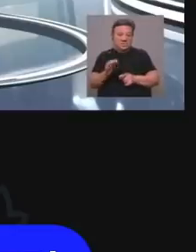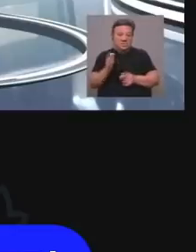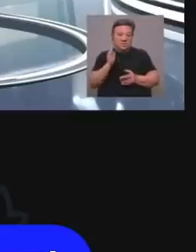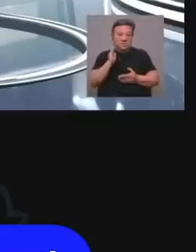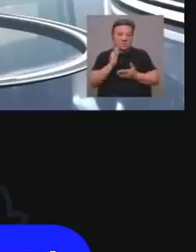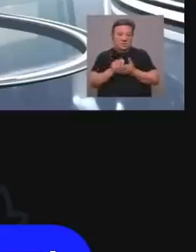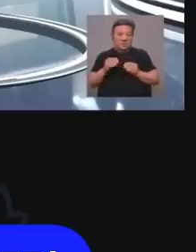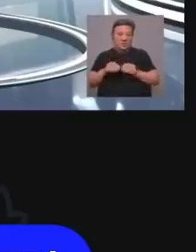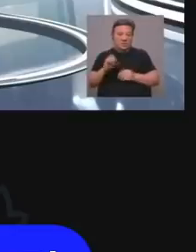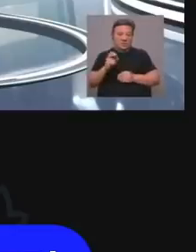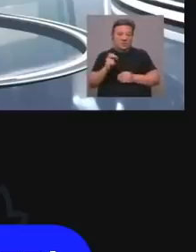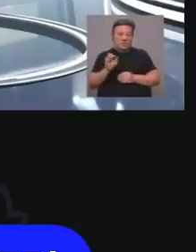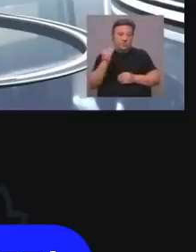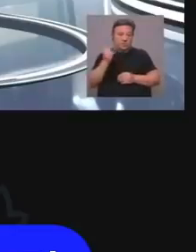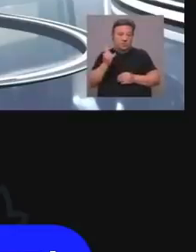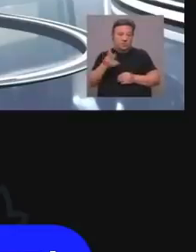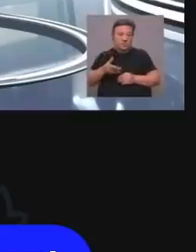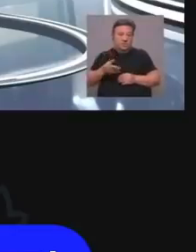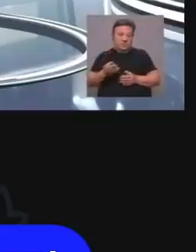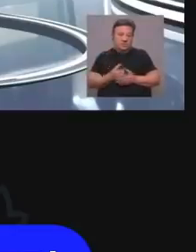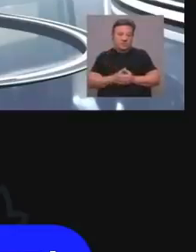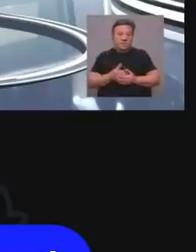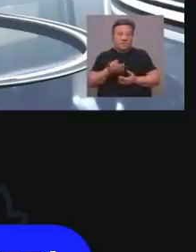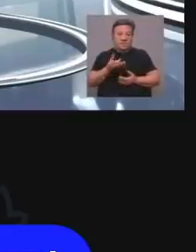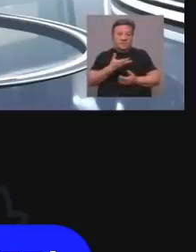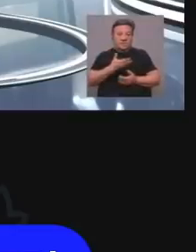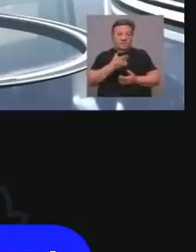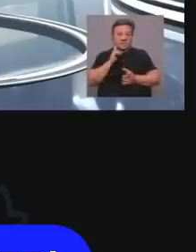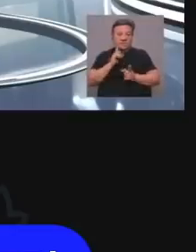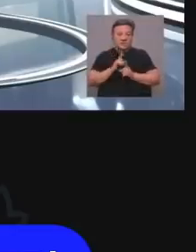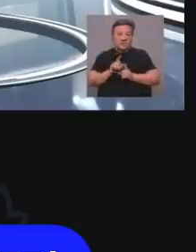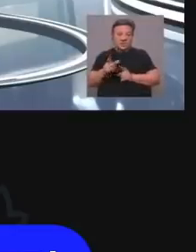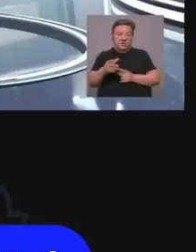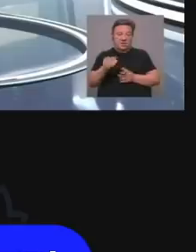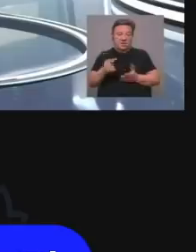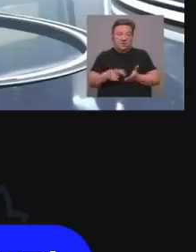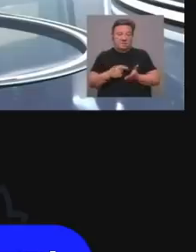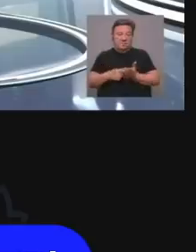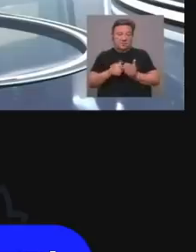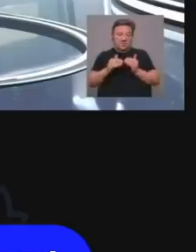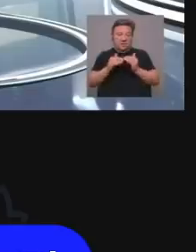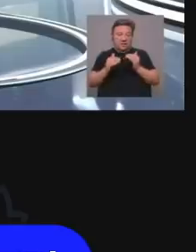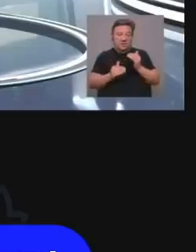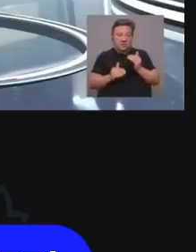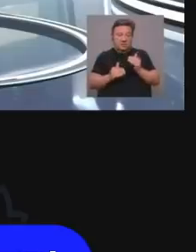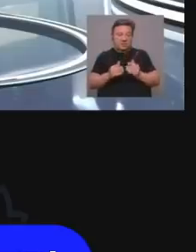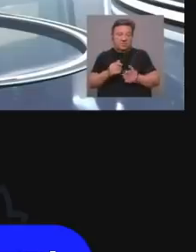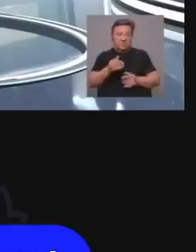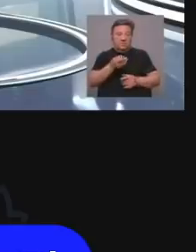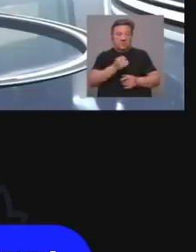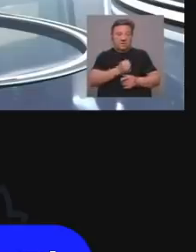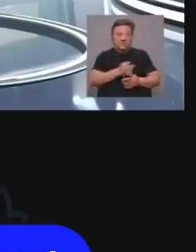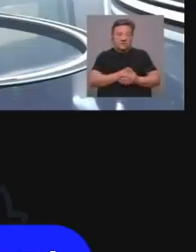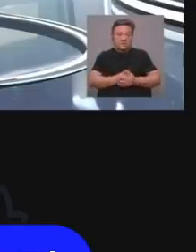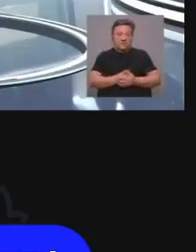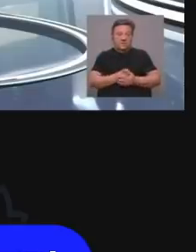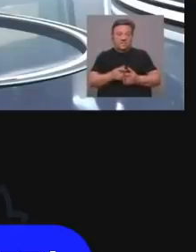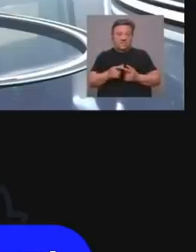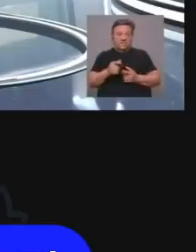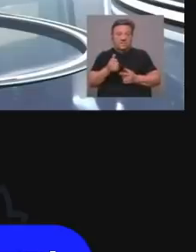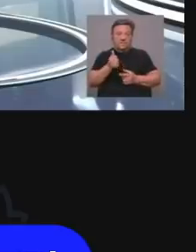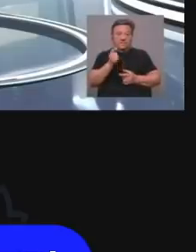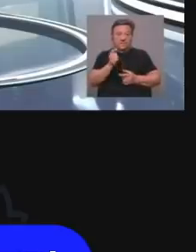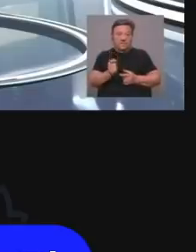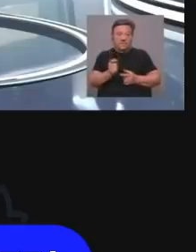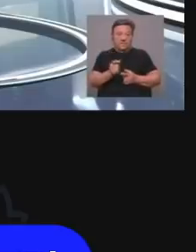uma apesar de tudo isso o PS está sempre em altas meus Caros Amigos aquilo é um é um dom que tem